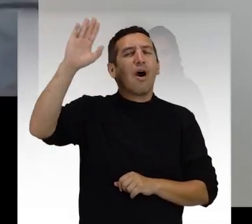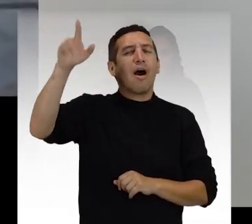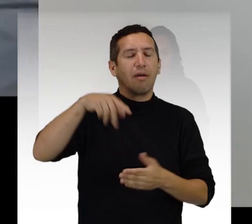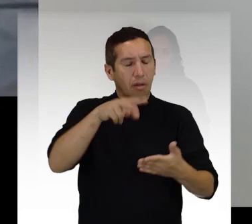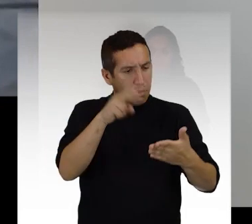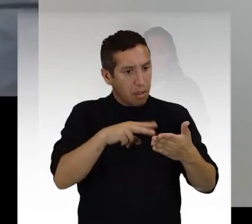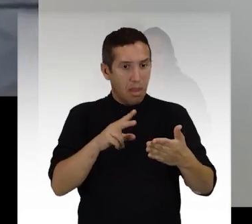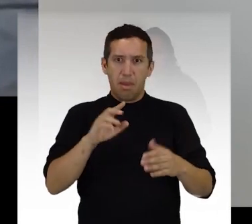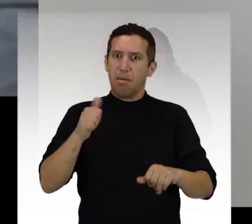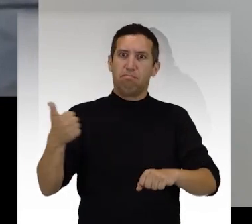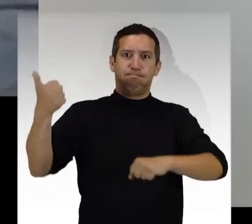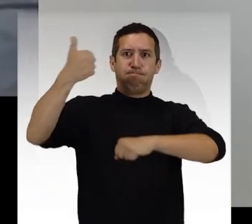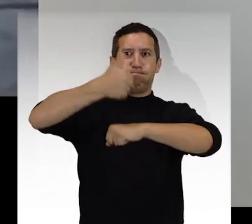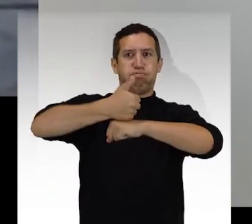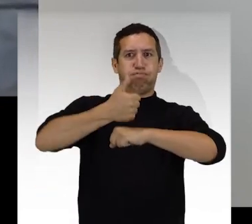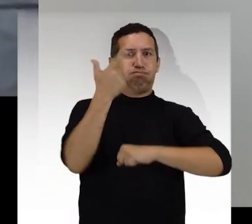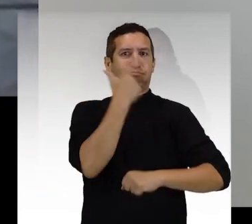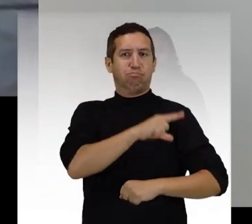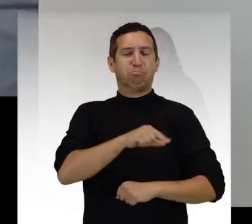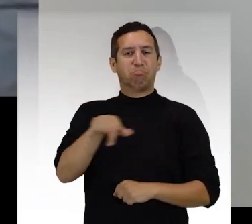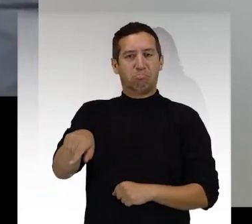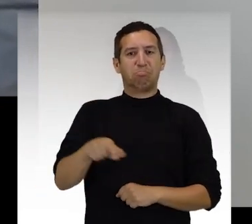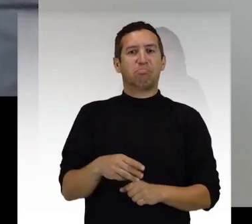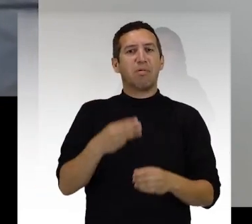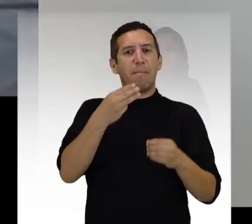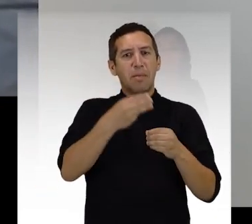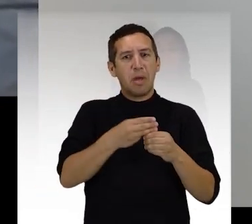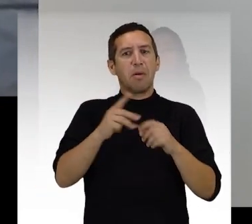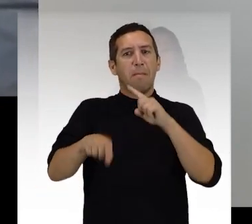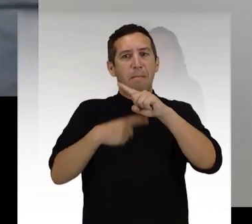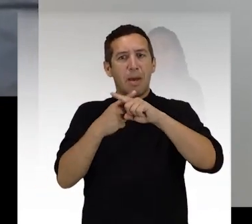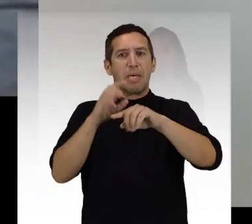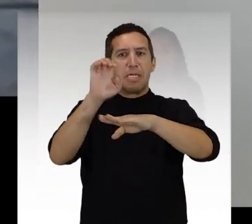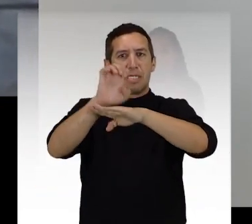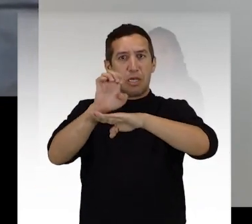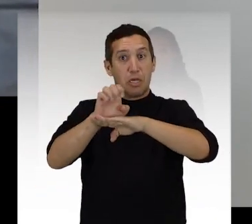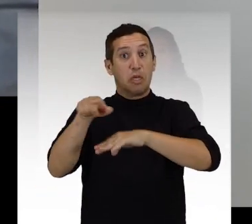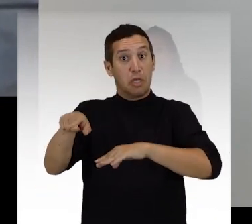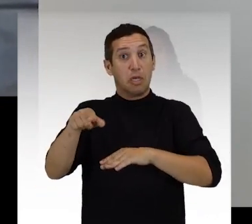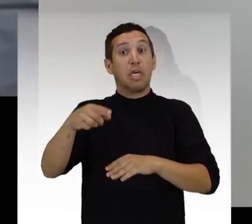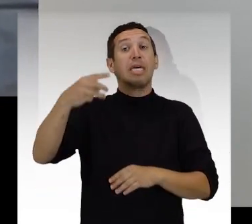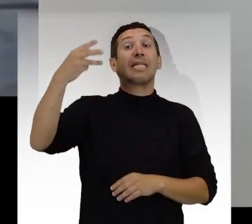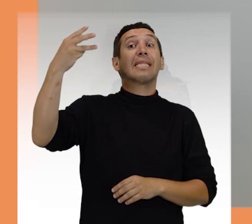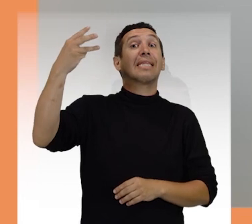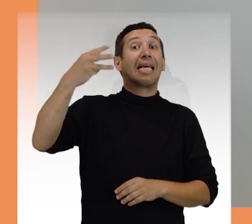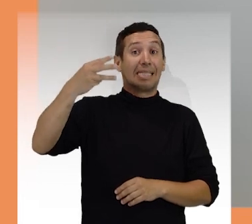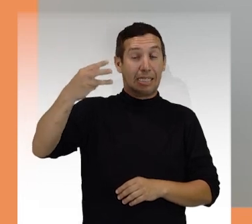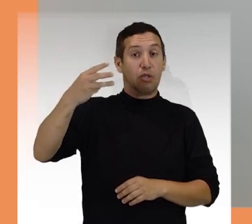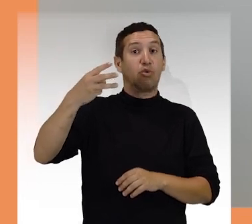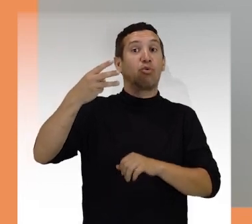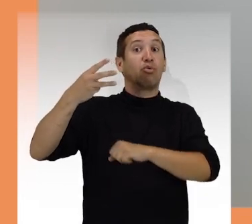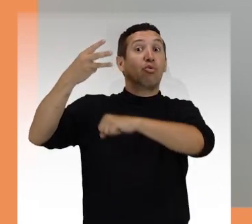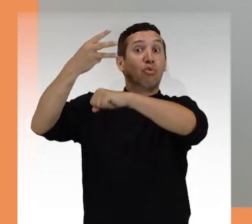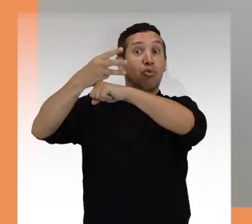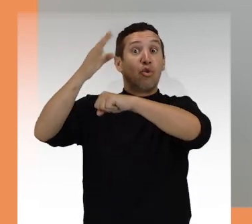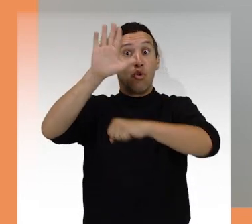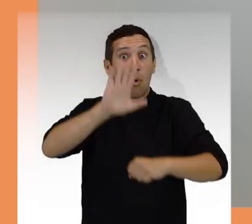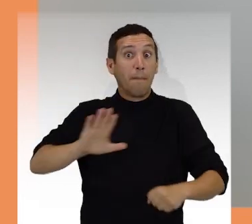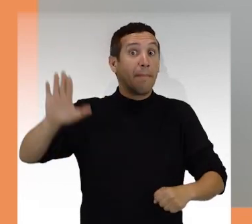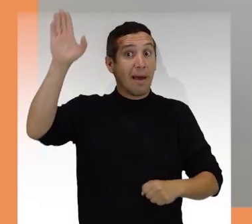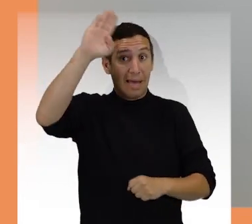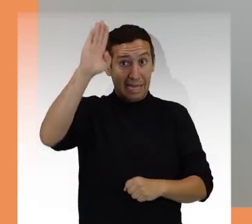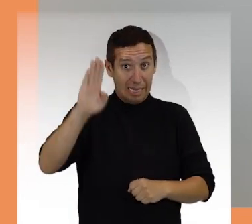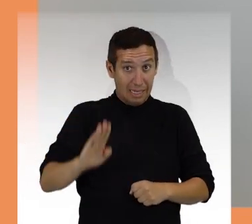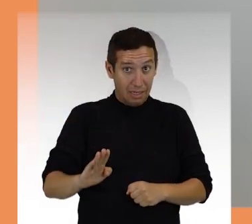Sonhador, Miguel conquistou o primeiro lugar nas etapas municipal e estadual e ficou em terceiro lugar